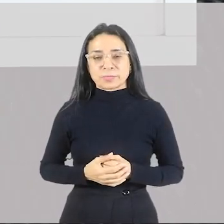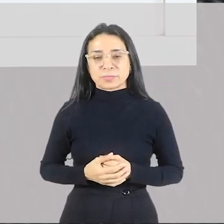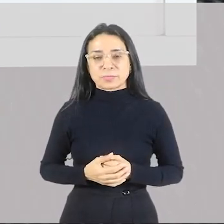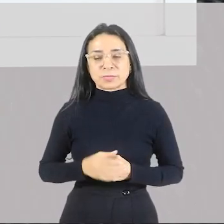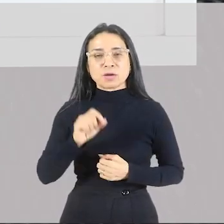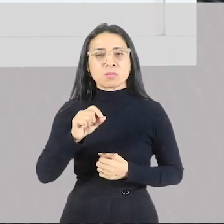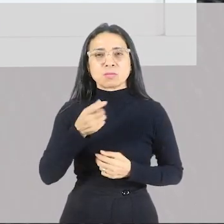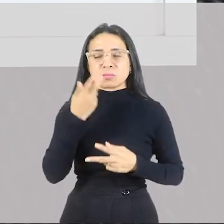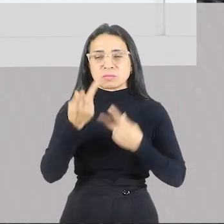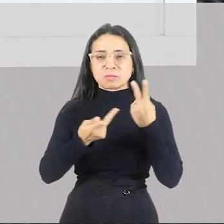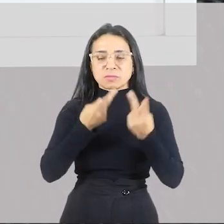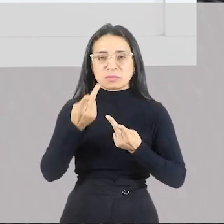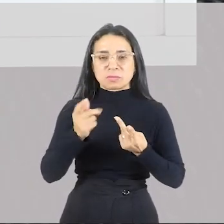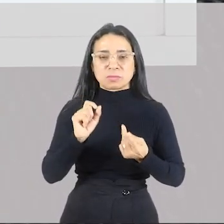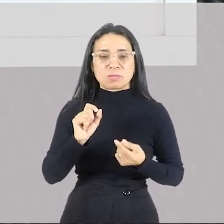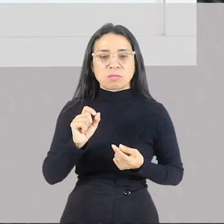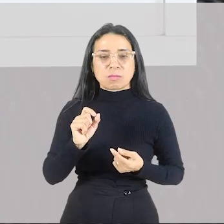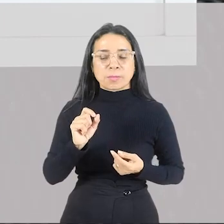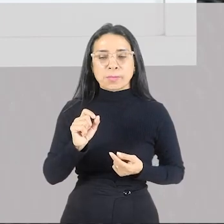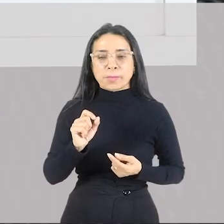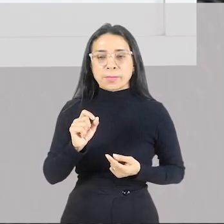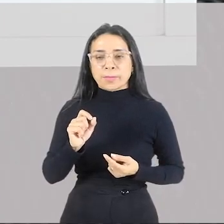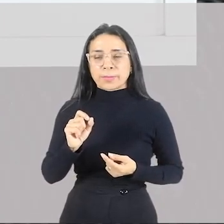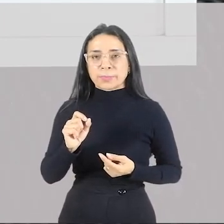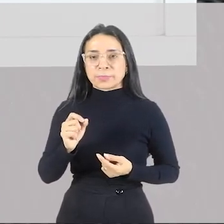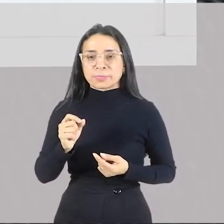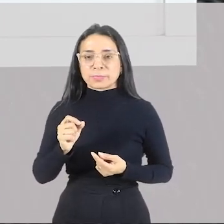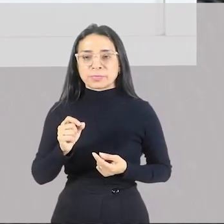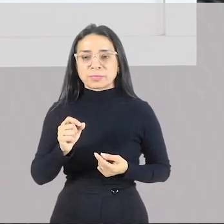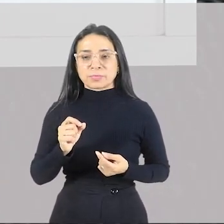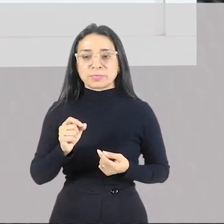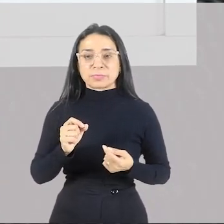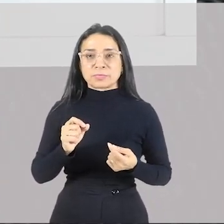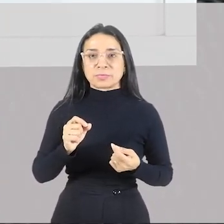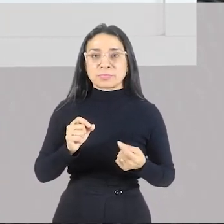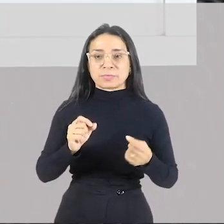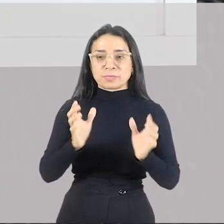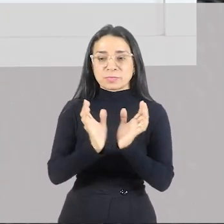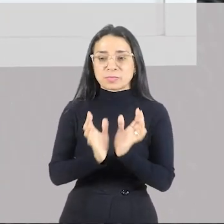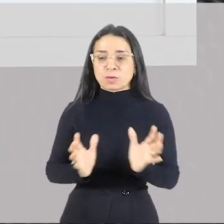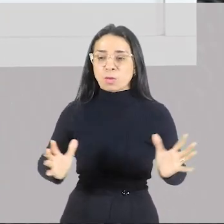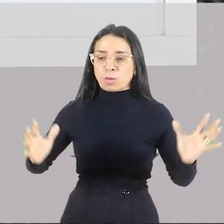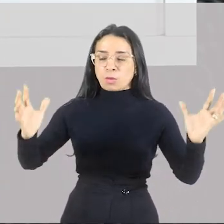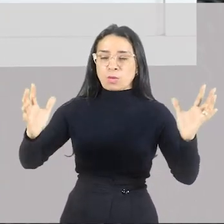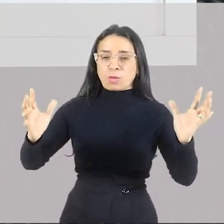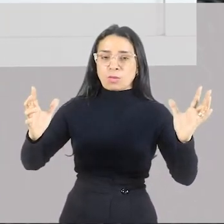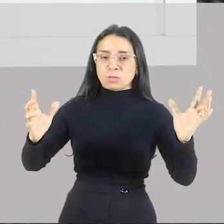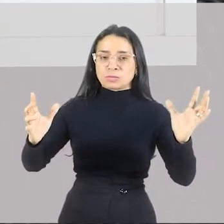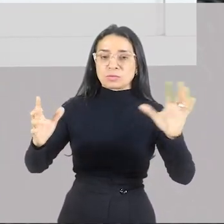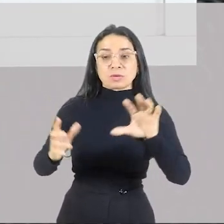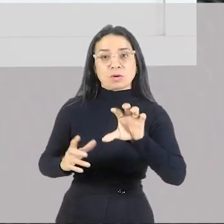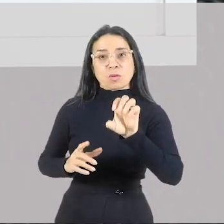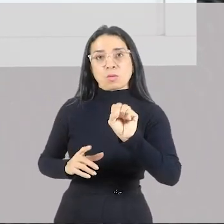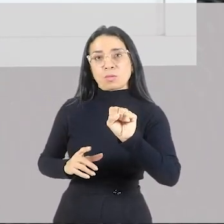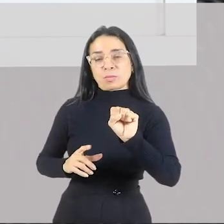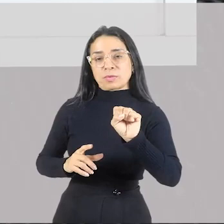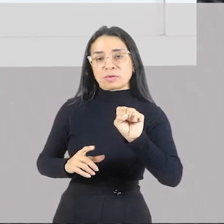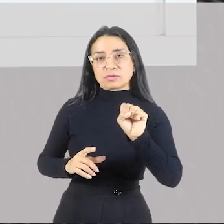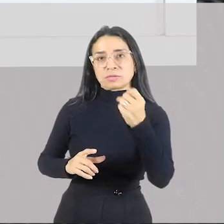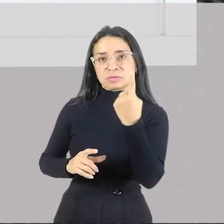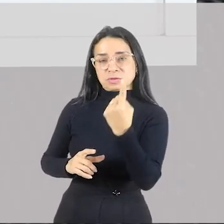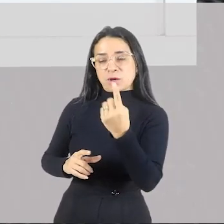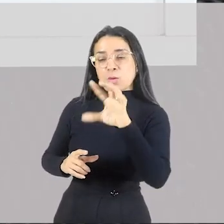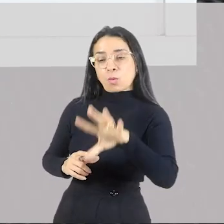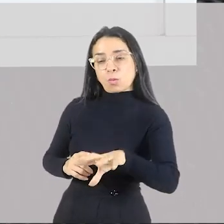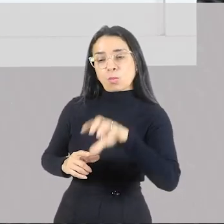ele falou? Ele falou o seguinte na questão, que ele vai tirar desses 8 peixes disponíveis, ele vai tirar